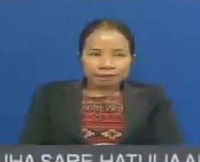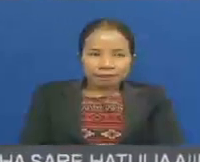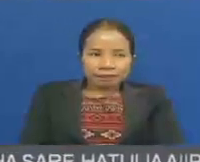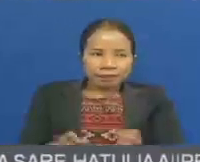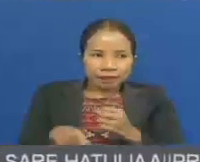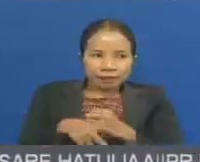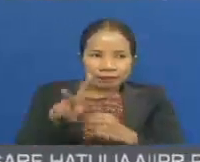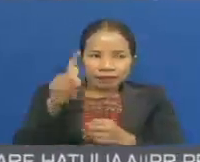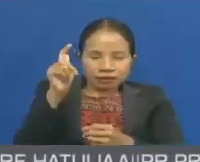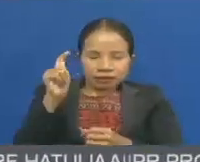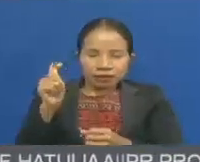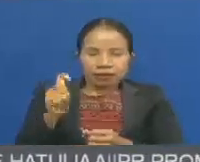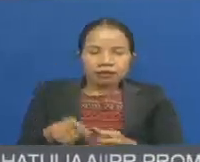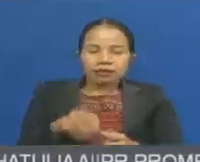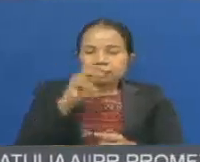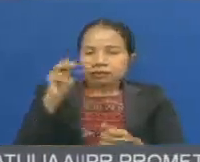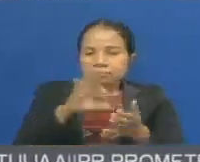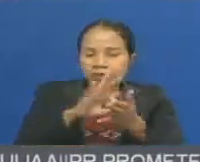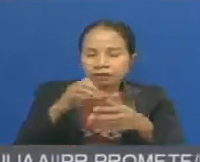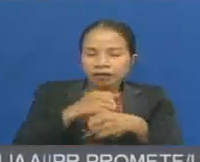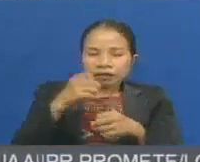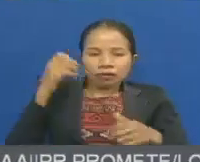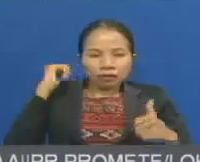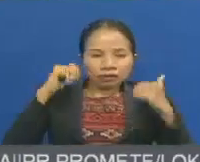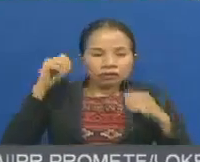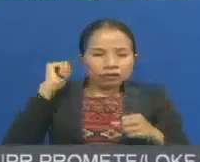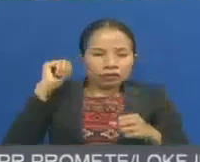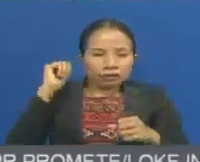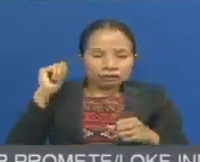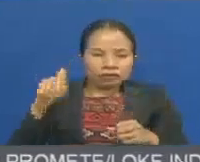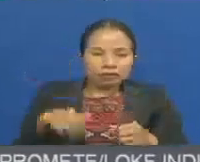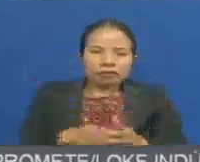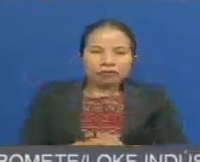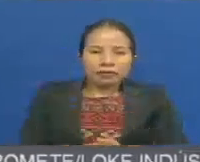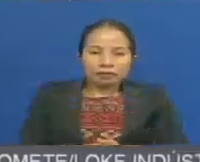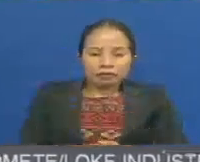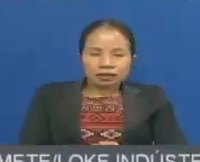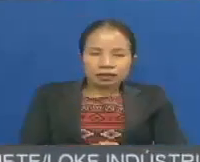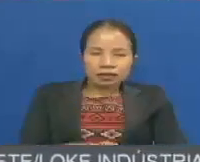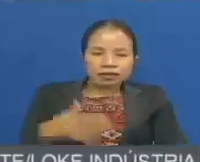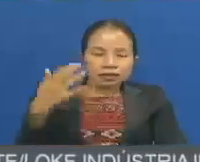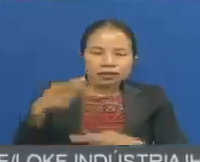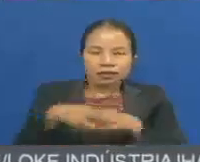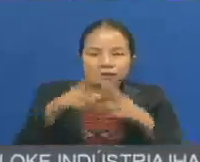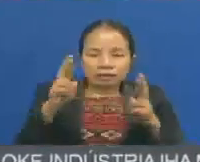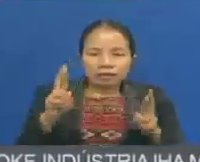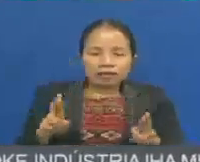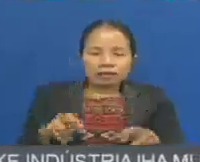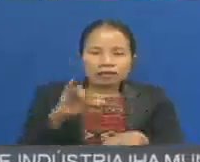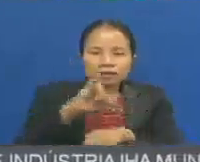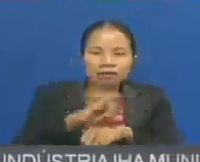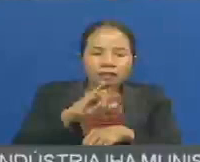Partido Os Verdes de Timor, segunda-feira, né, halau atividade de campanha eleitoral, o tipo diálogo e a salão paróquia Nossa Senhora